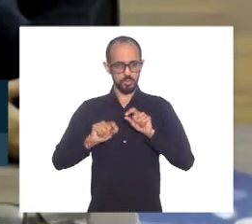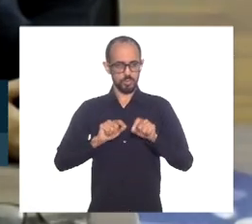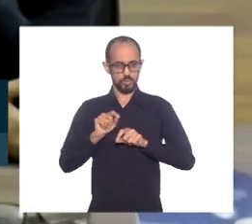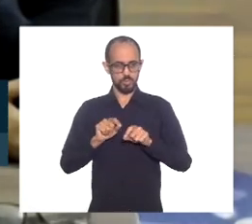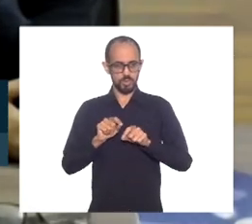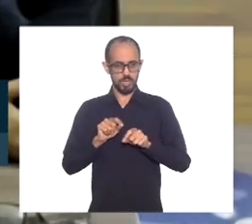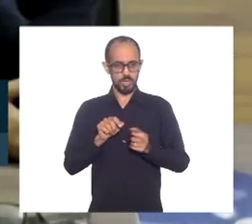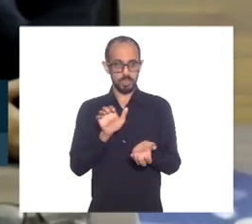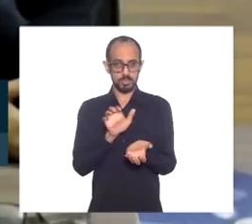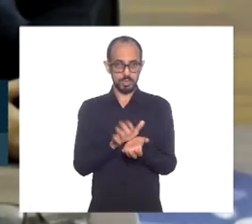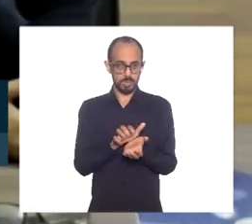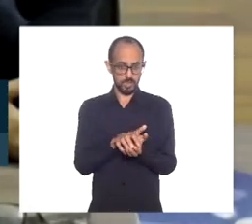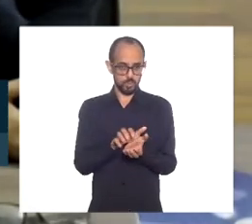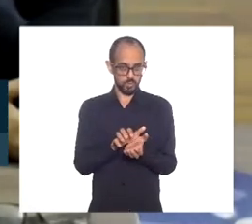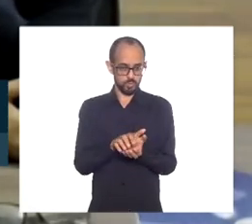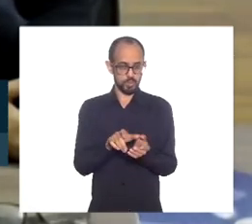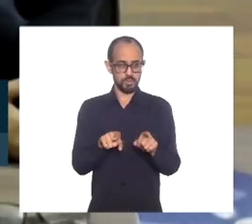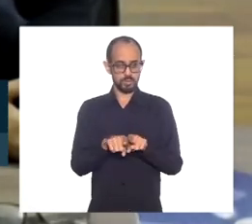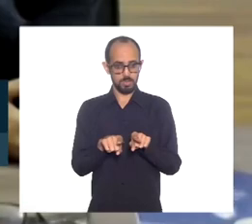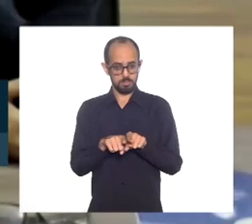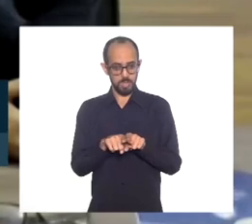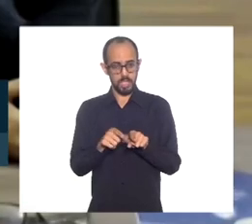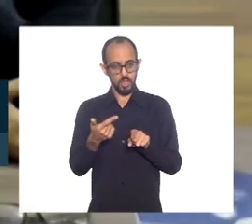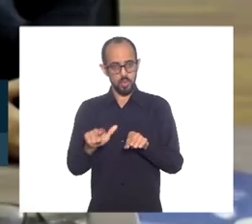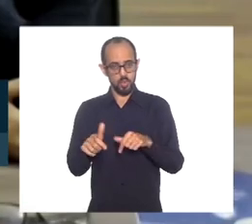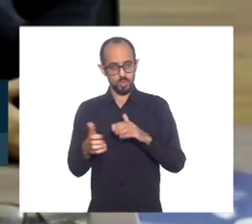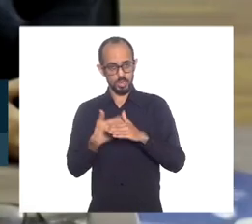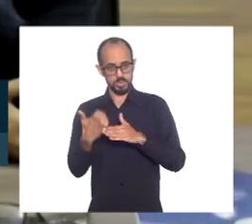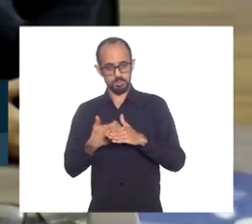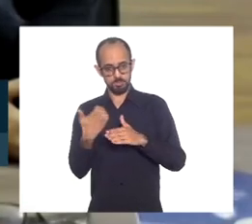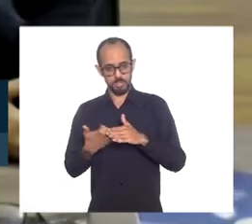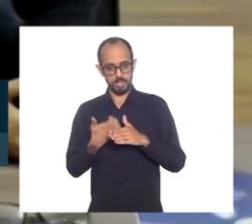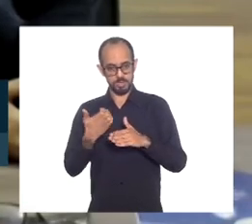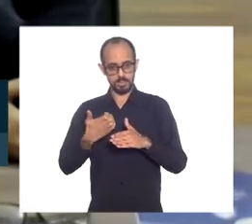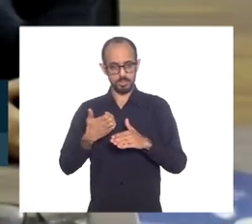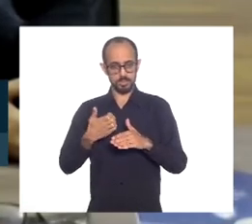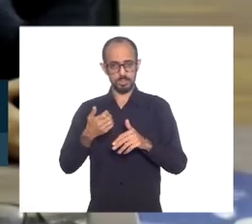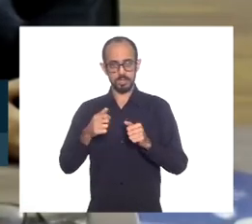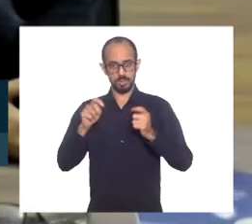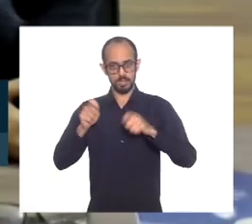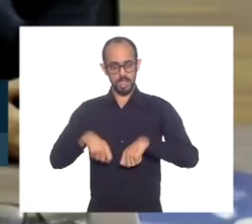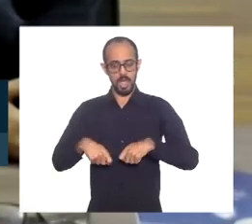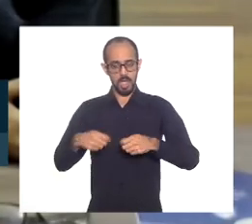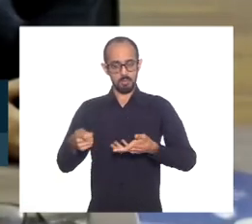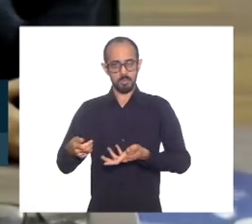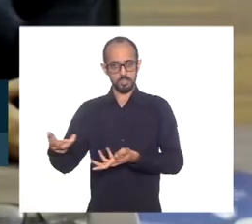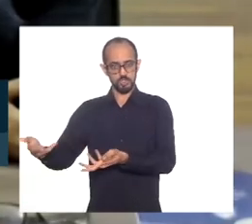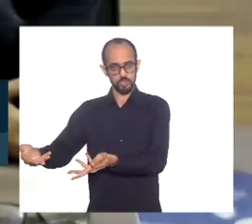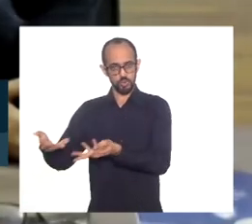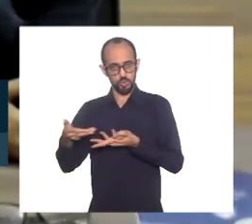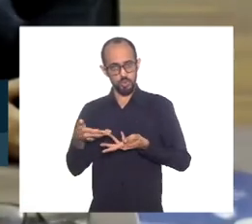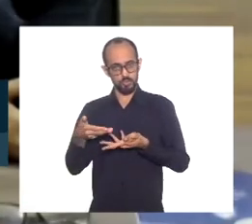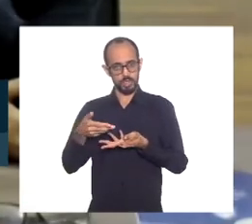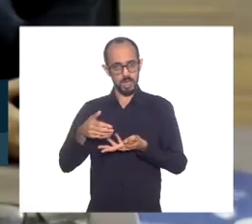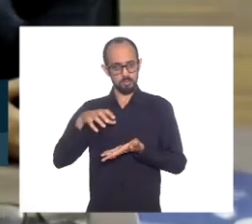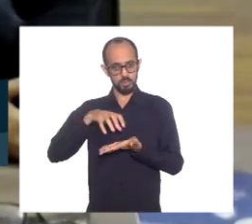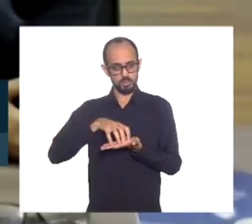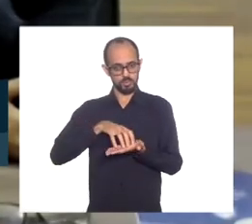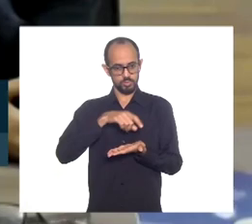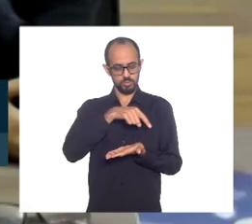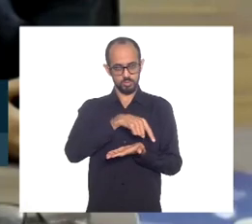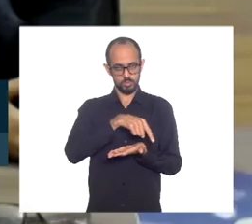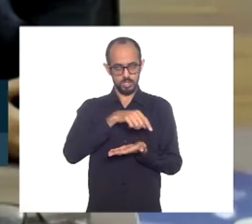de Santa Cruz e algumas outras empresas que poderiam ser atraídas por essa unidade ali. Eu não sei se... Não é